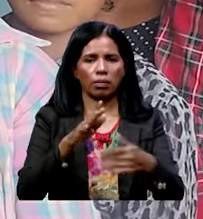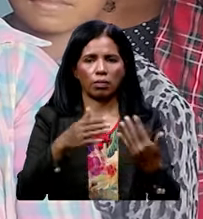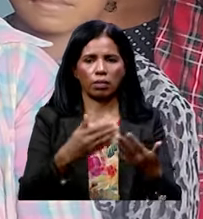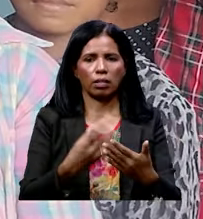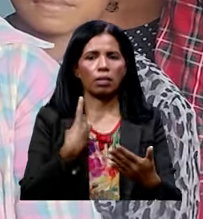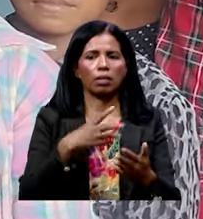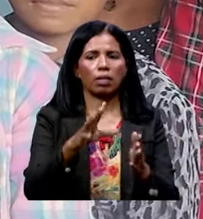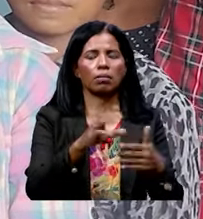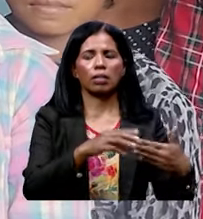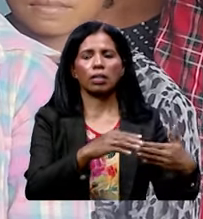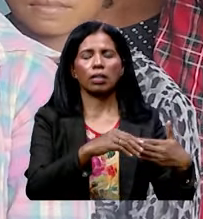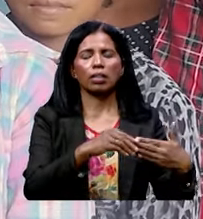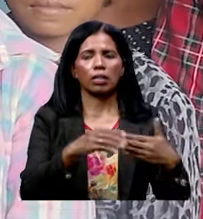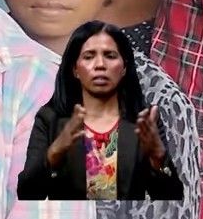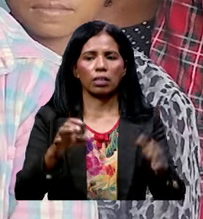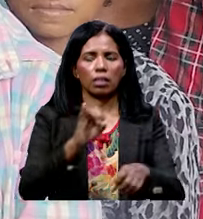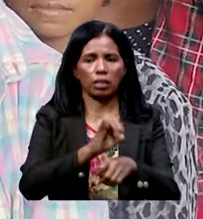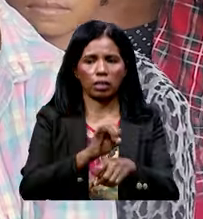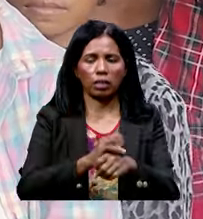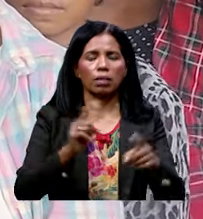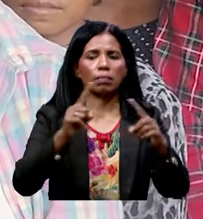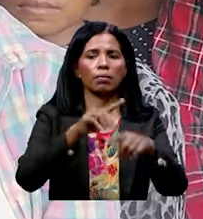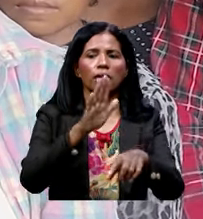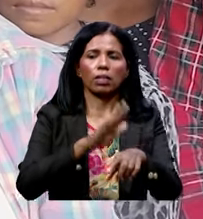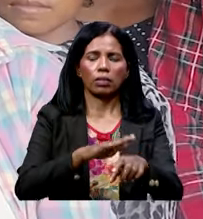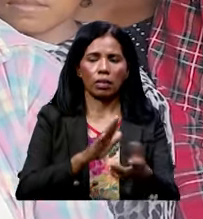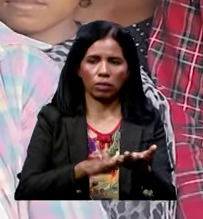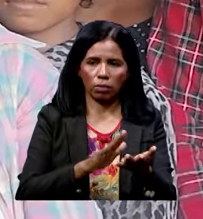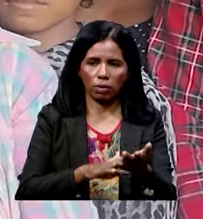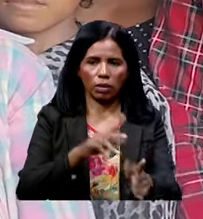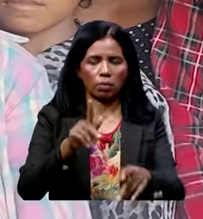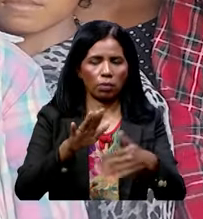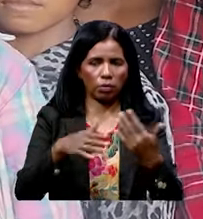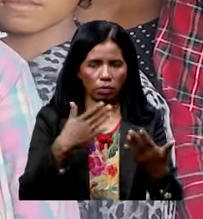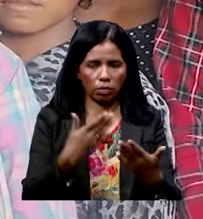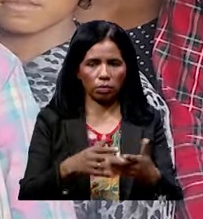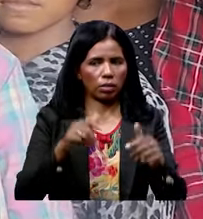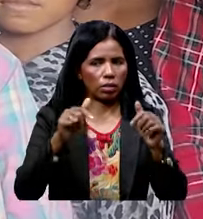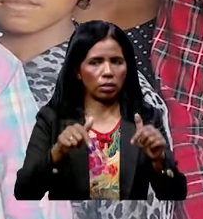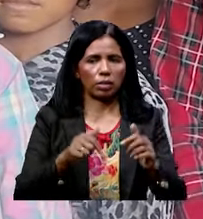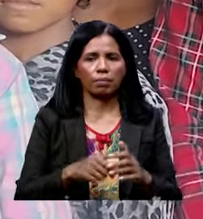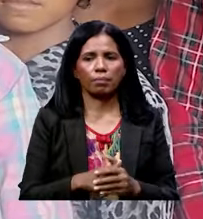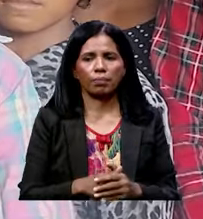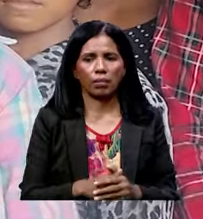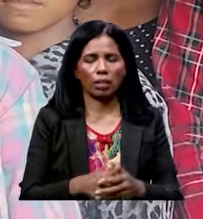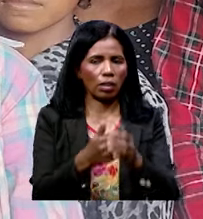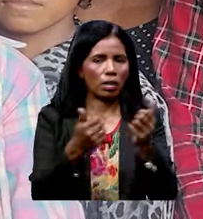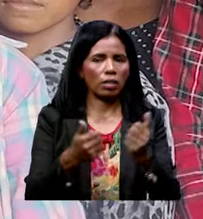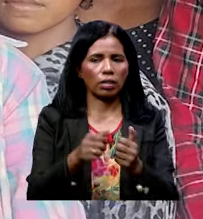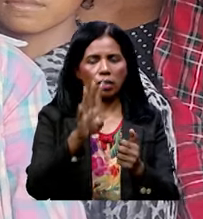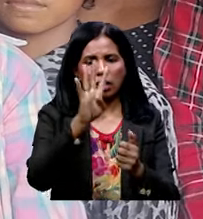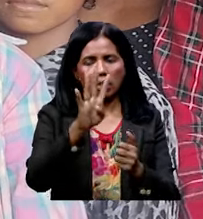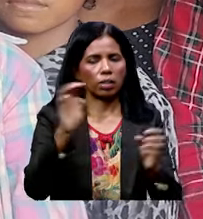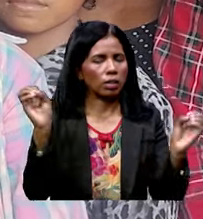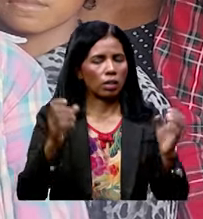ba ami líder ser ba igreja nia ba escola nia povo toma comunidade toma que a aldeia hatne ser la fu